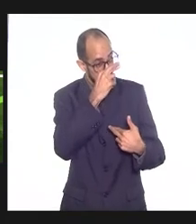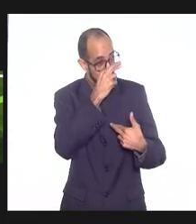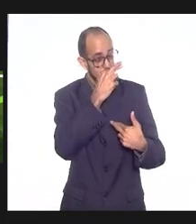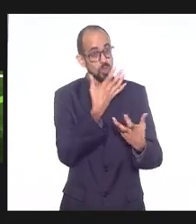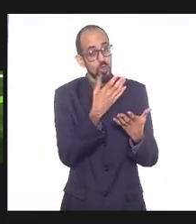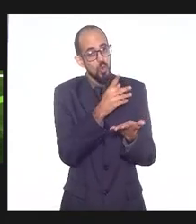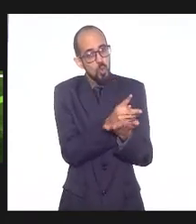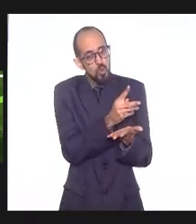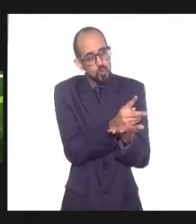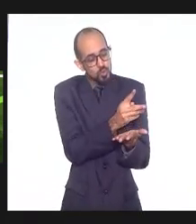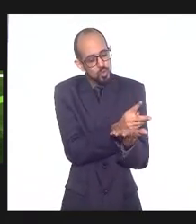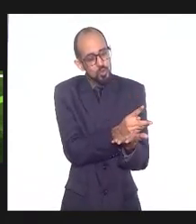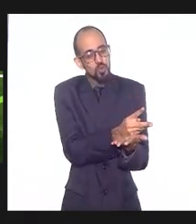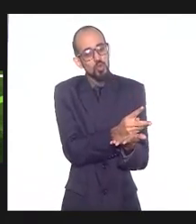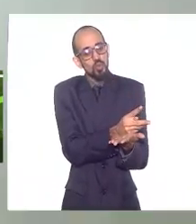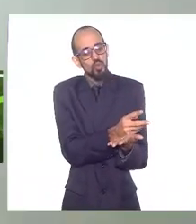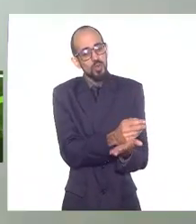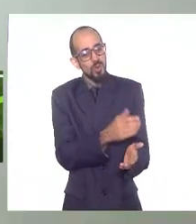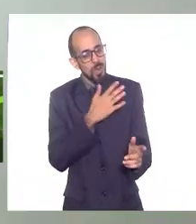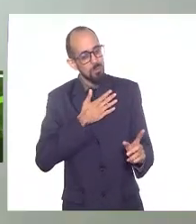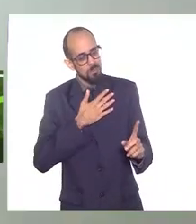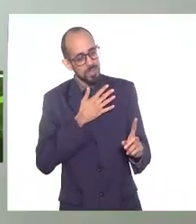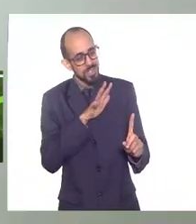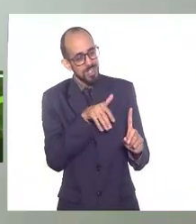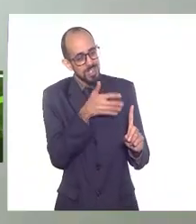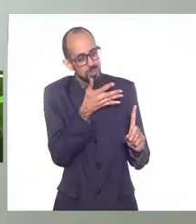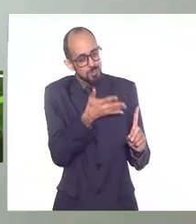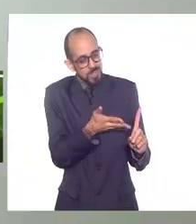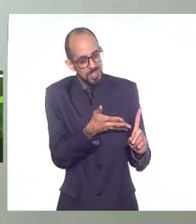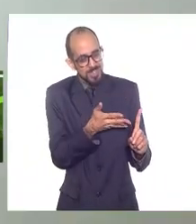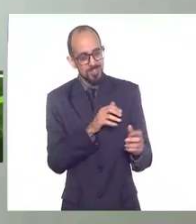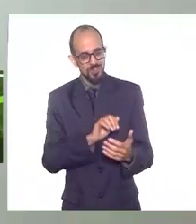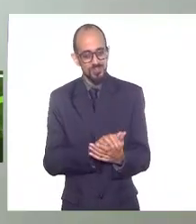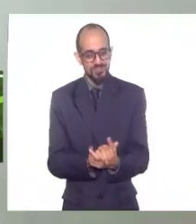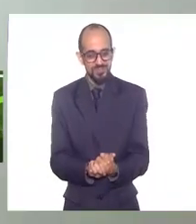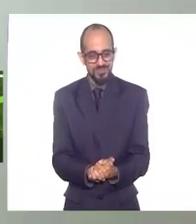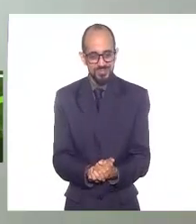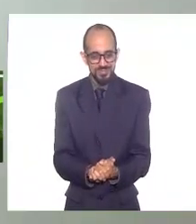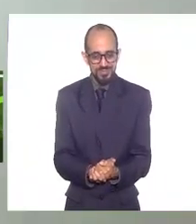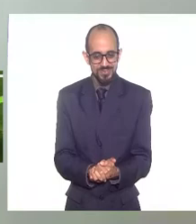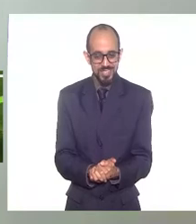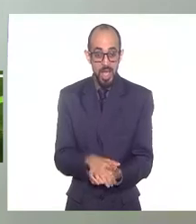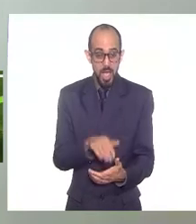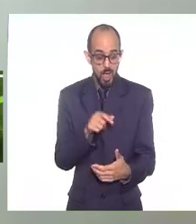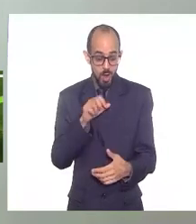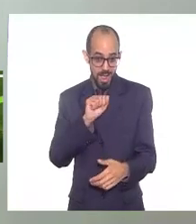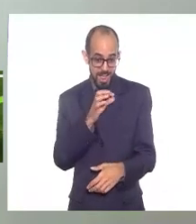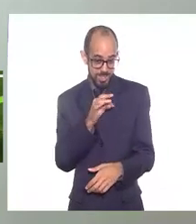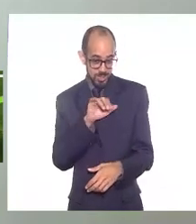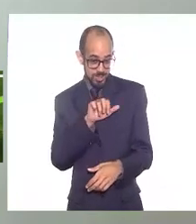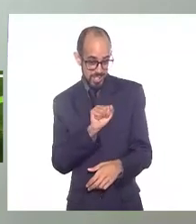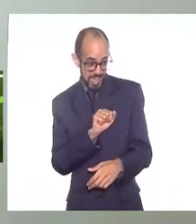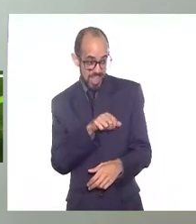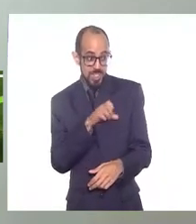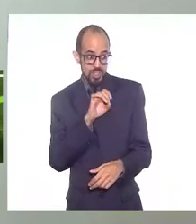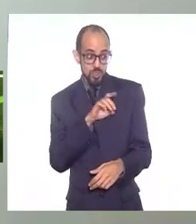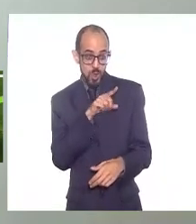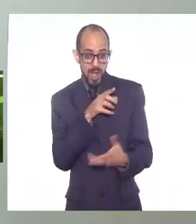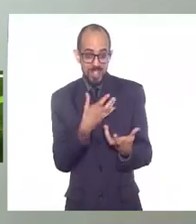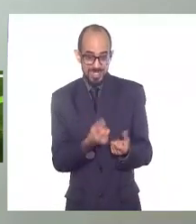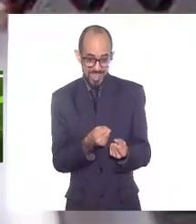minha mais inquestionável admiração. Tá? Sapatinho de fogo. Só aceitamos se você for